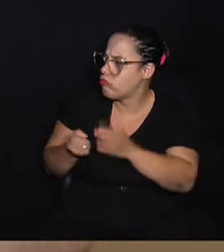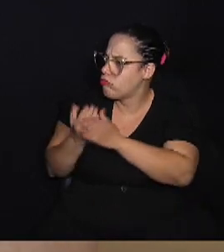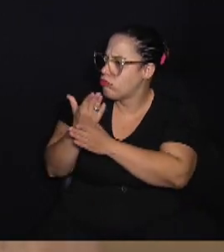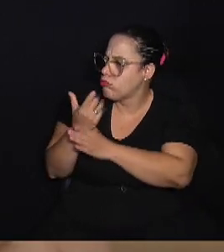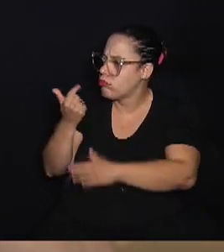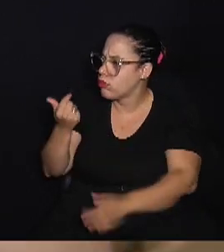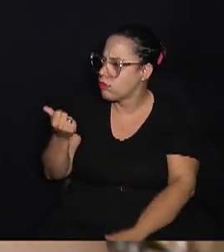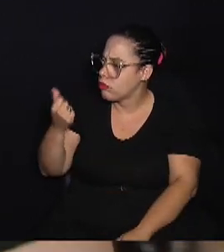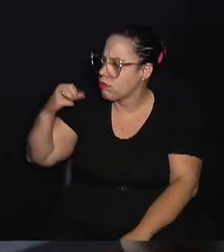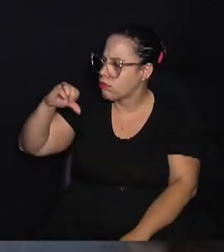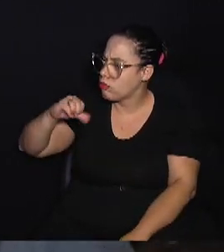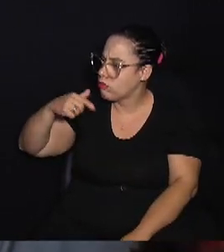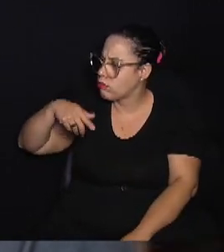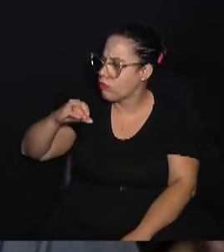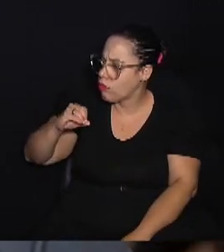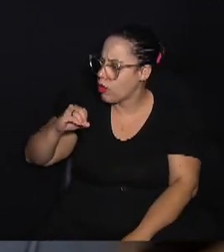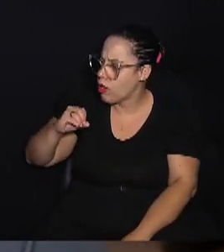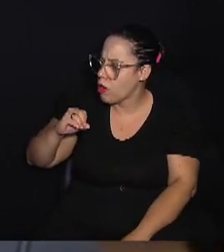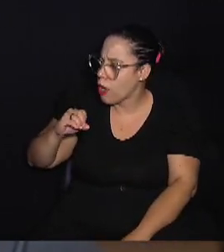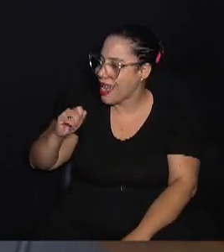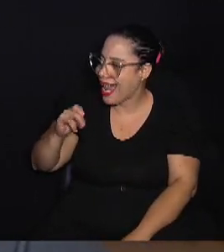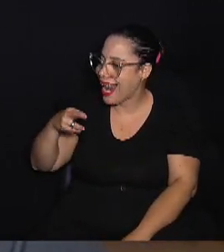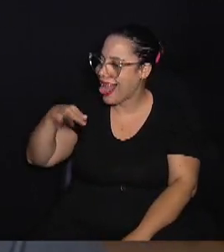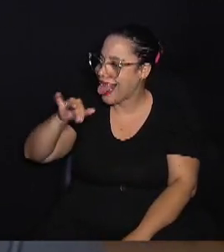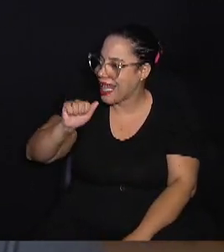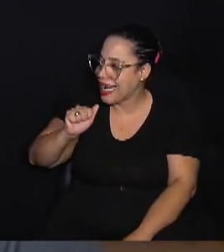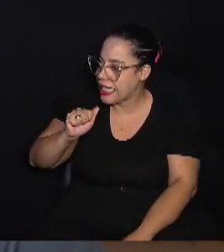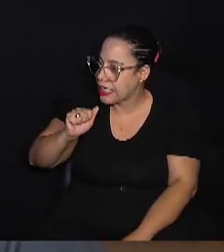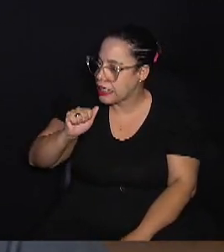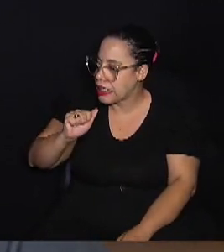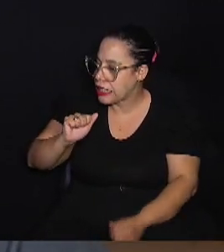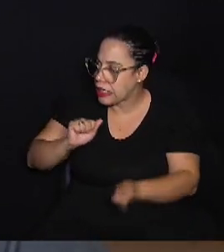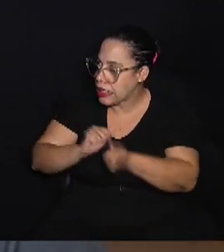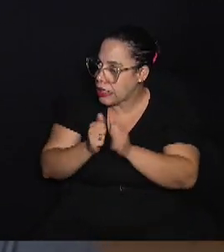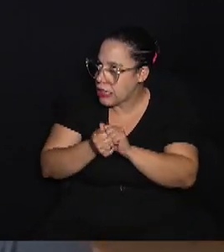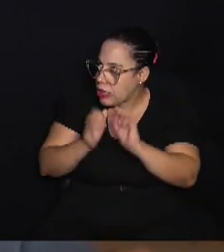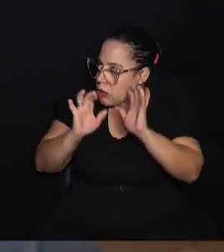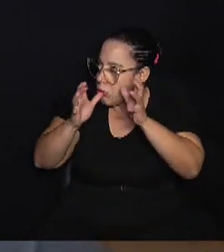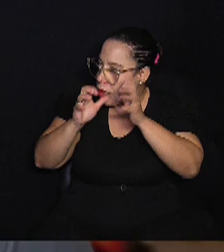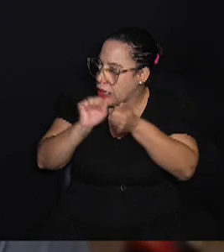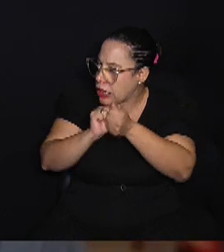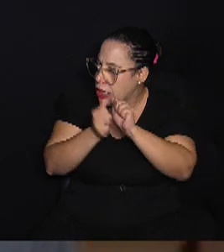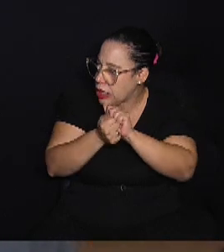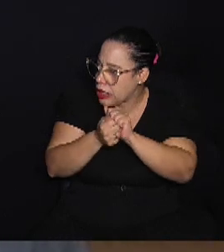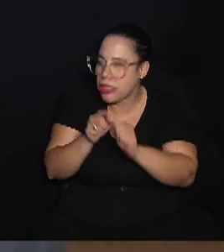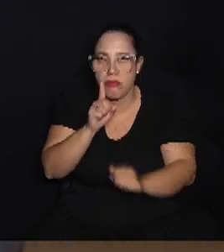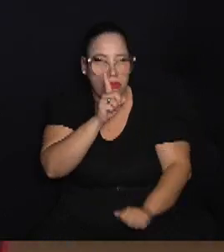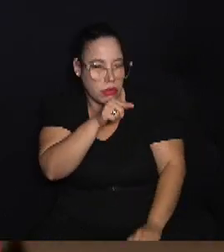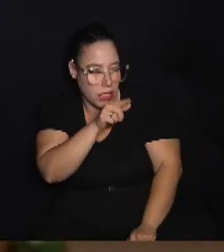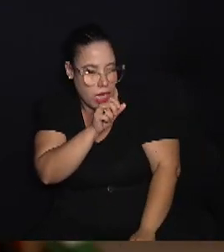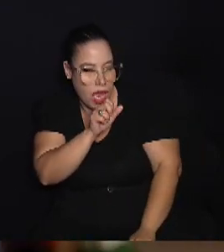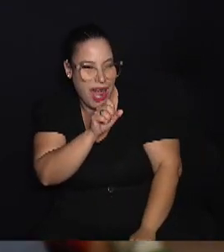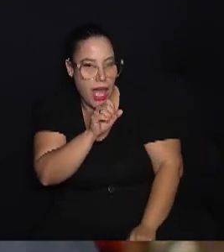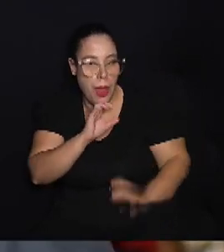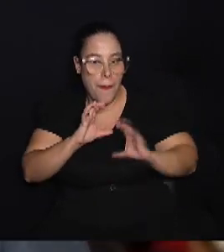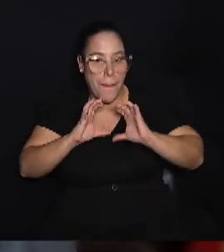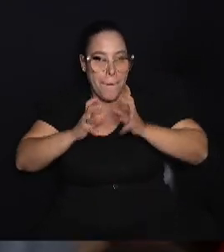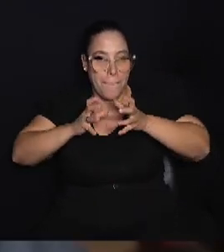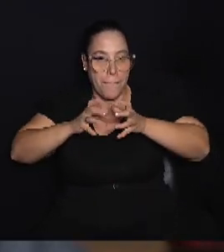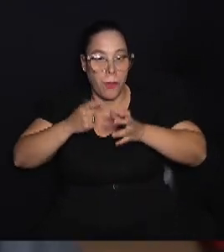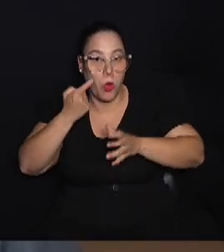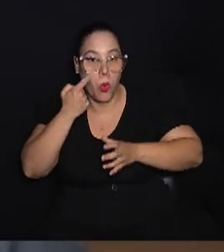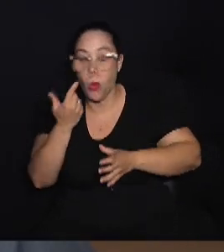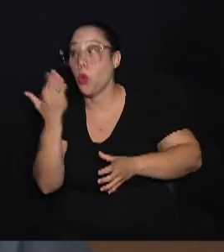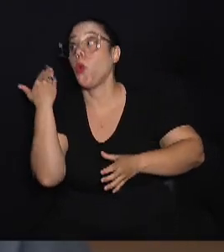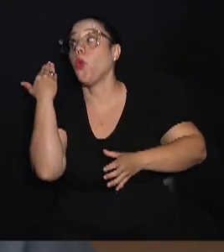de 1970 no Canadá como uma alternativa do basquete adaptado, é isso mesmo? Isso mesmo. Como vocês estão vendo aí atrás, a